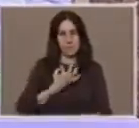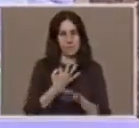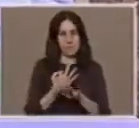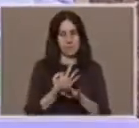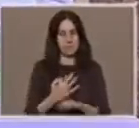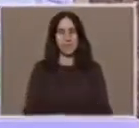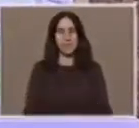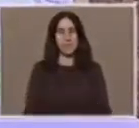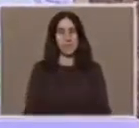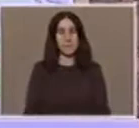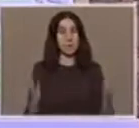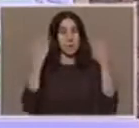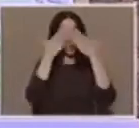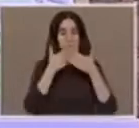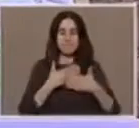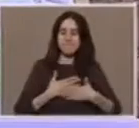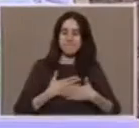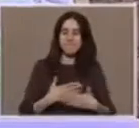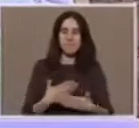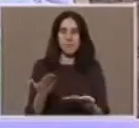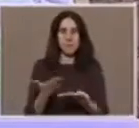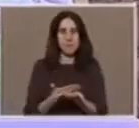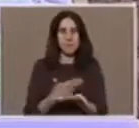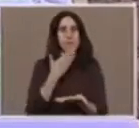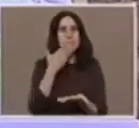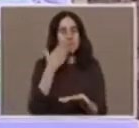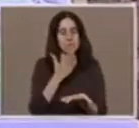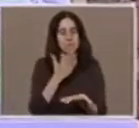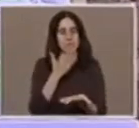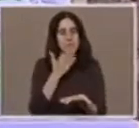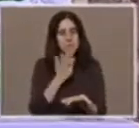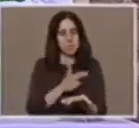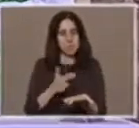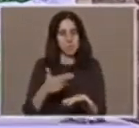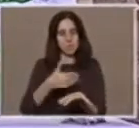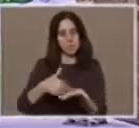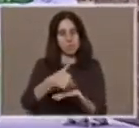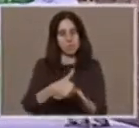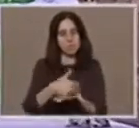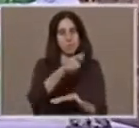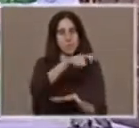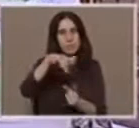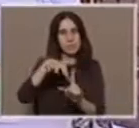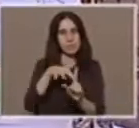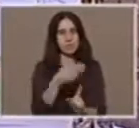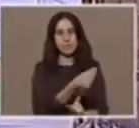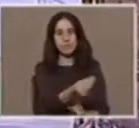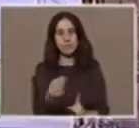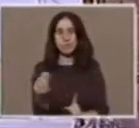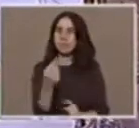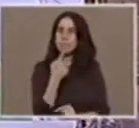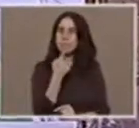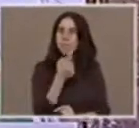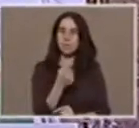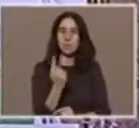ser entregue, tomou o pão e, dando graças, abençoou, partiu e deu aos seus discípulos, dizendo: